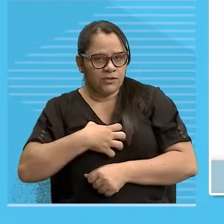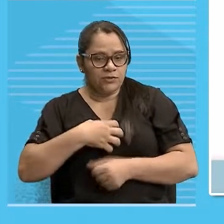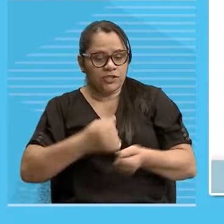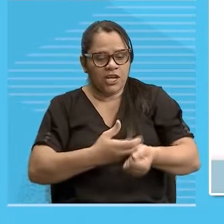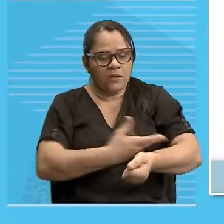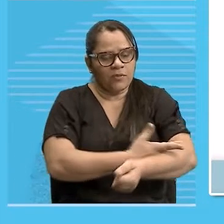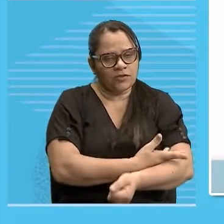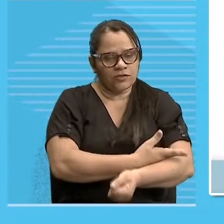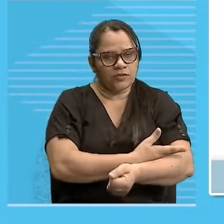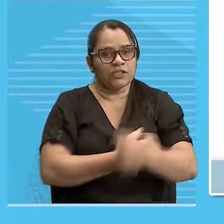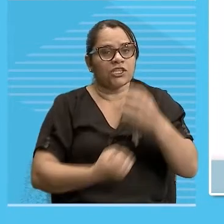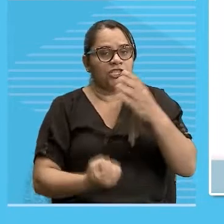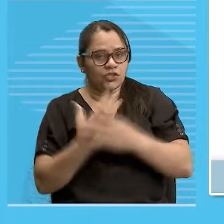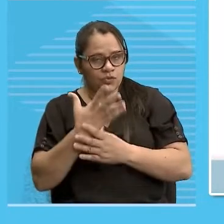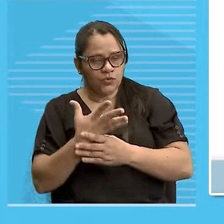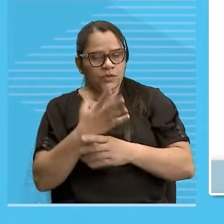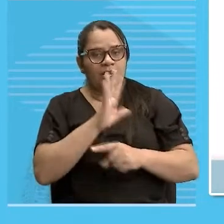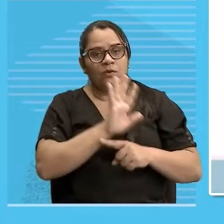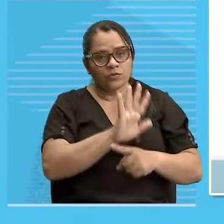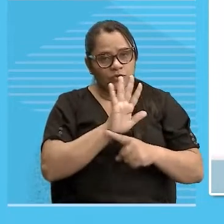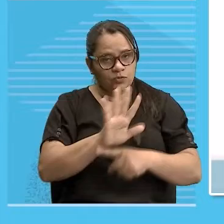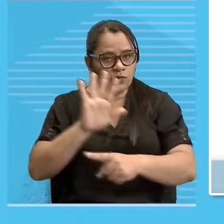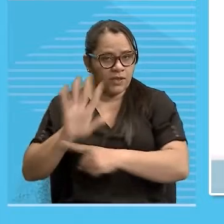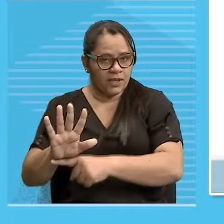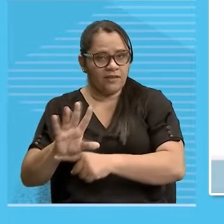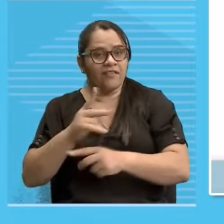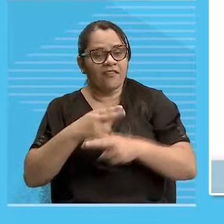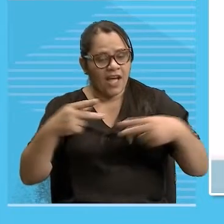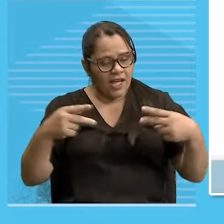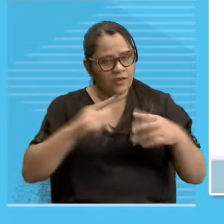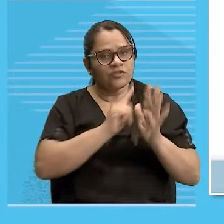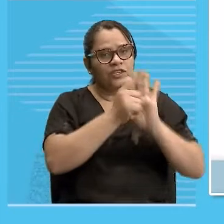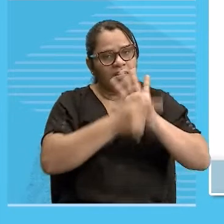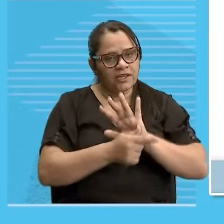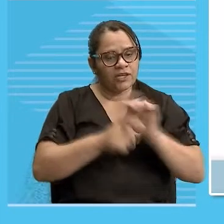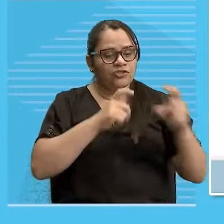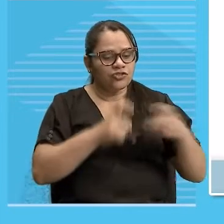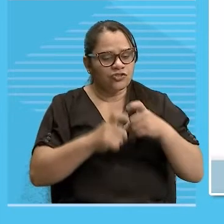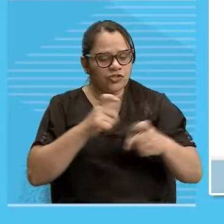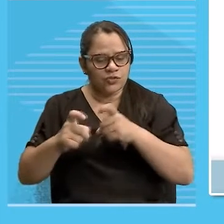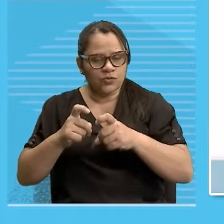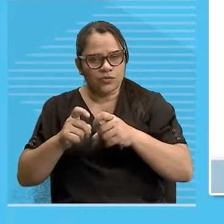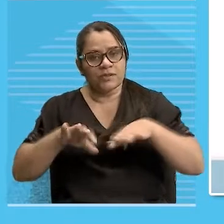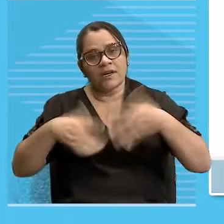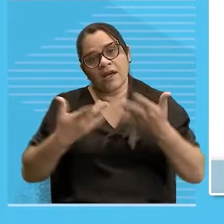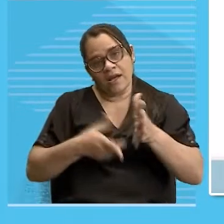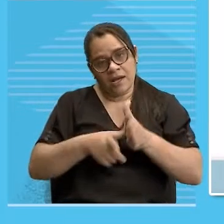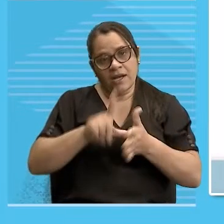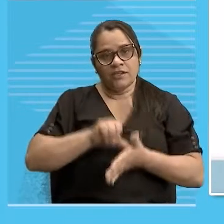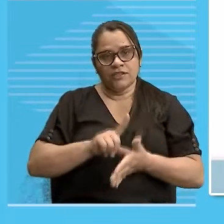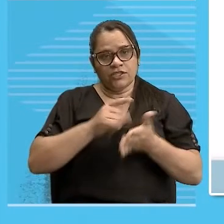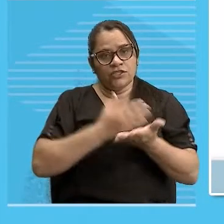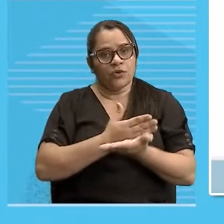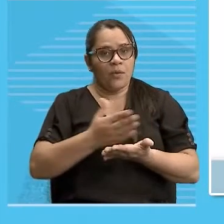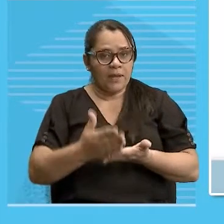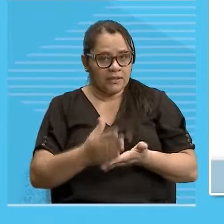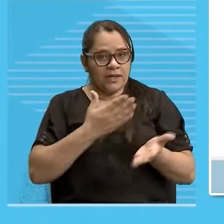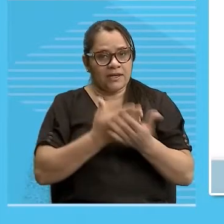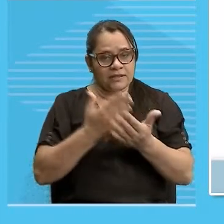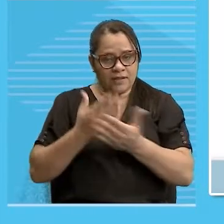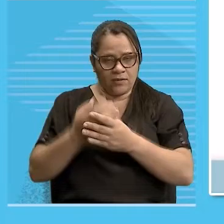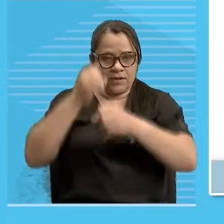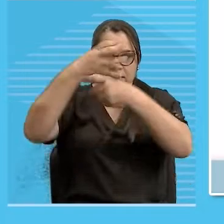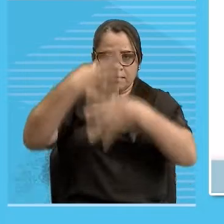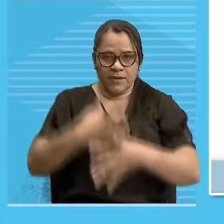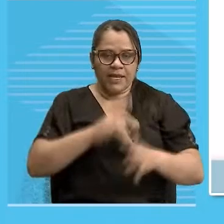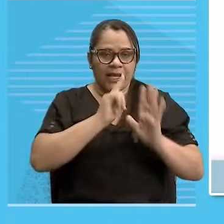que vai construir ou ajudar a construir diversos gêneros de discurso. Nós podemos até antes mesmo de dar início às nossas aulas, falar sobre